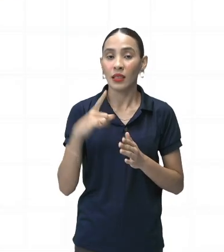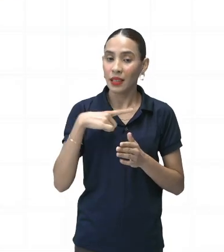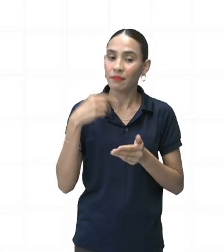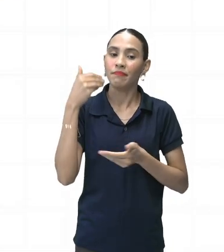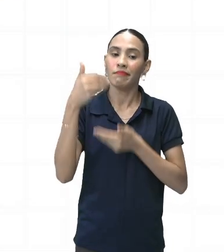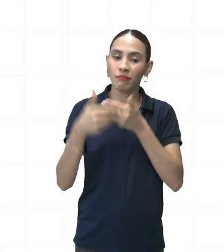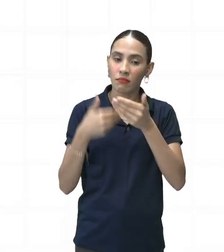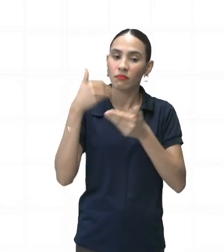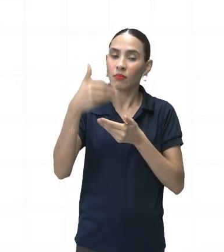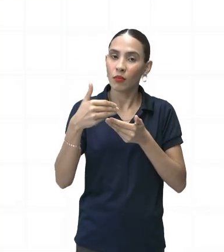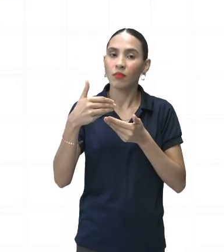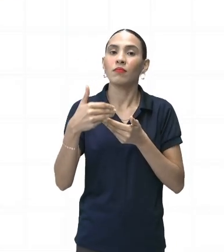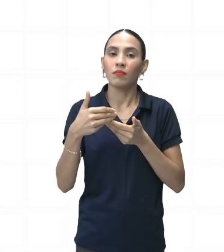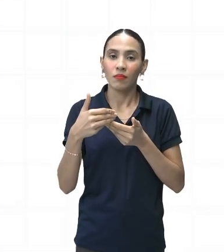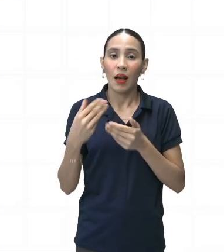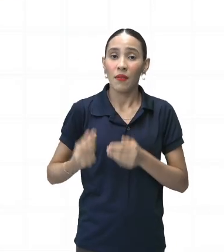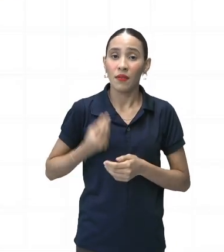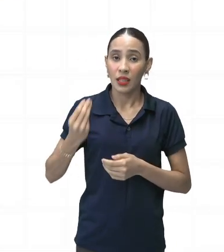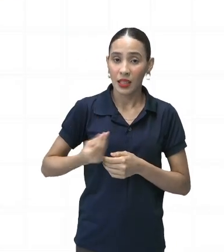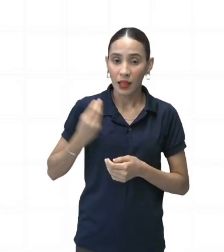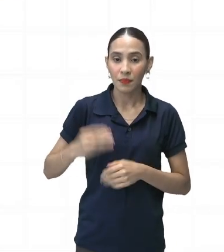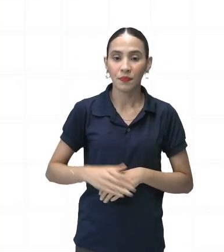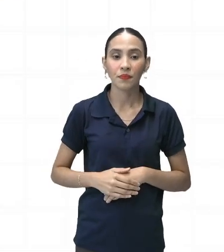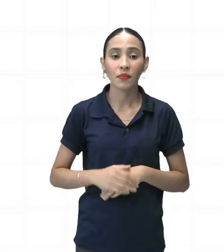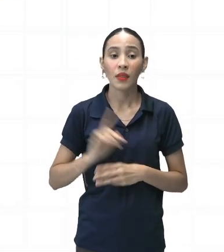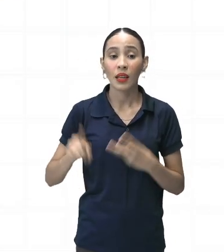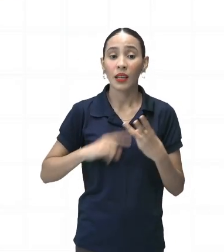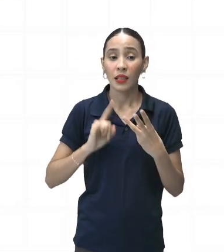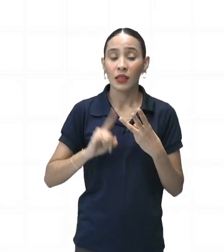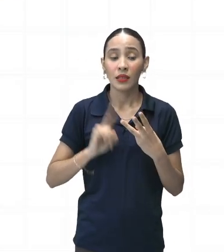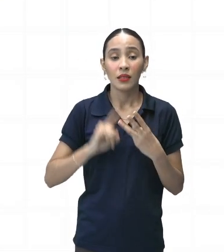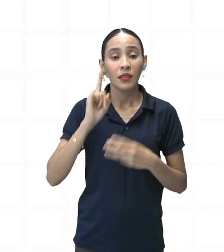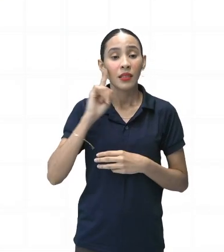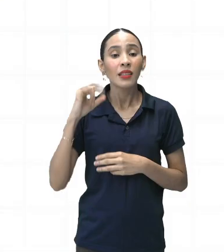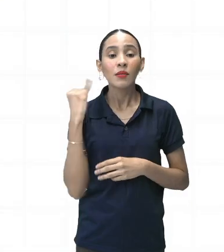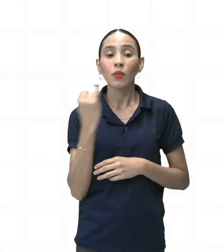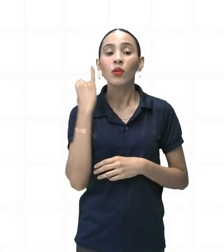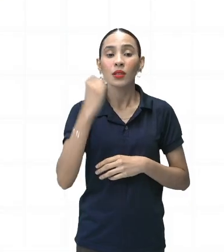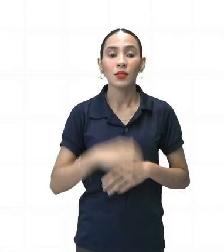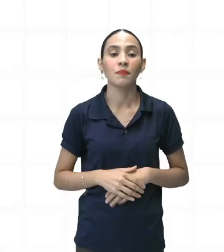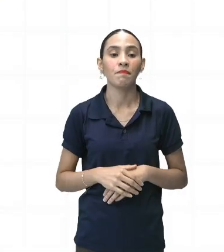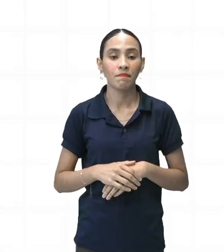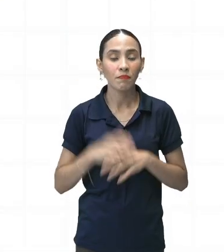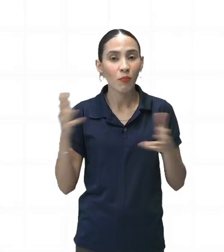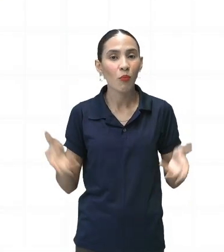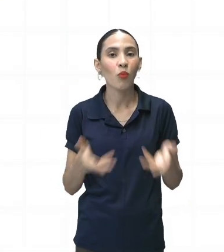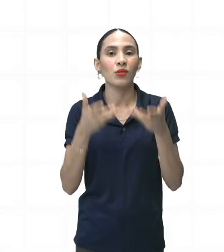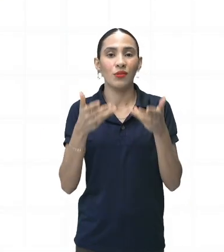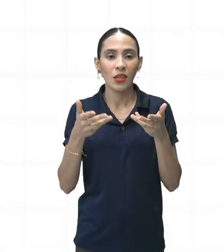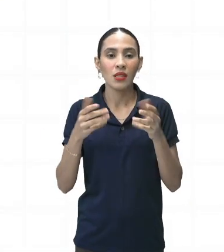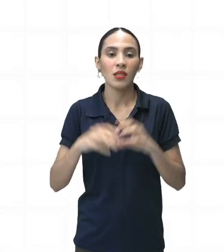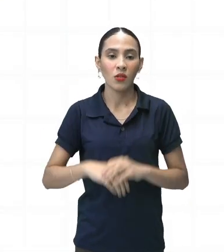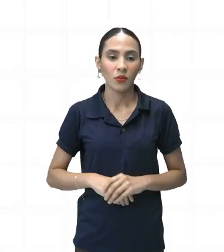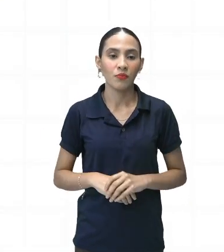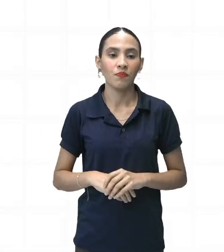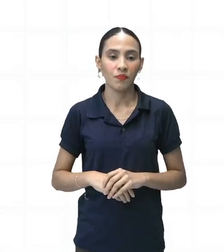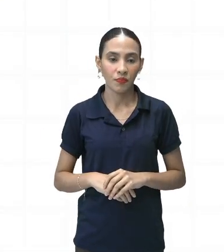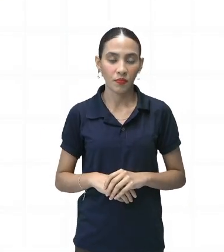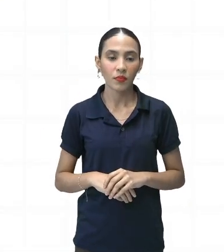constrói ou quer construir ao longo da vida. Segunda coisa muito importante, a